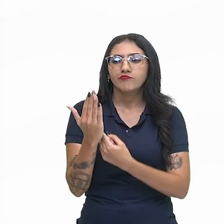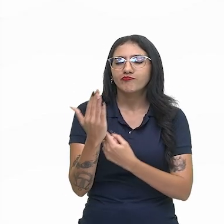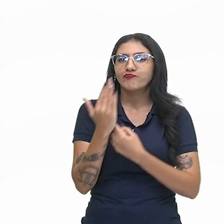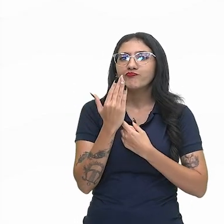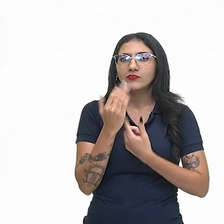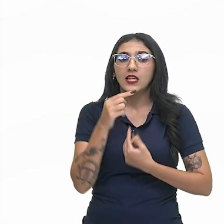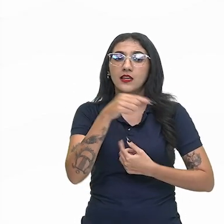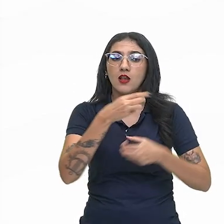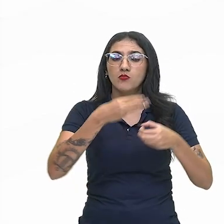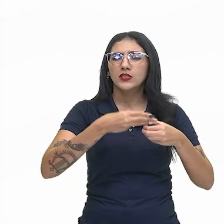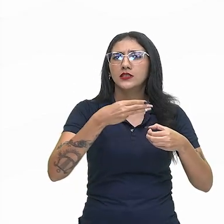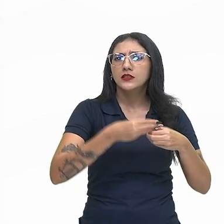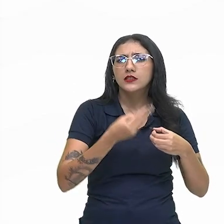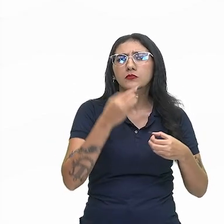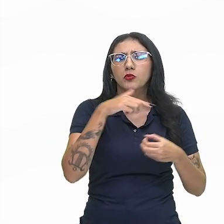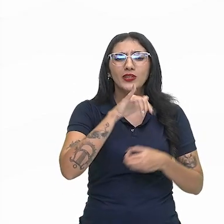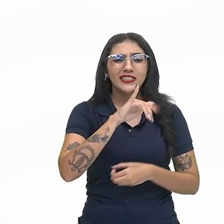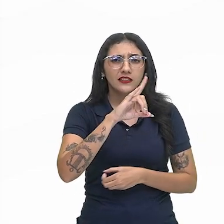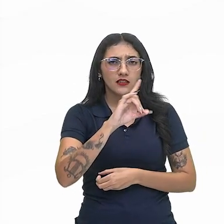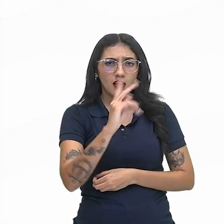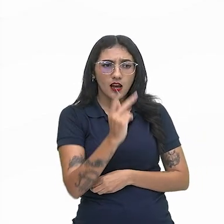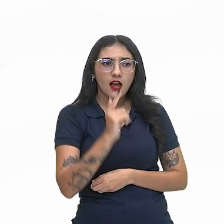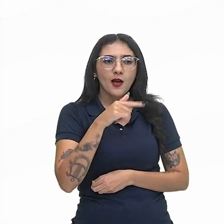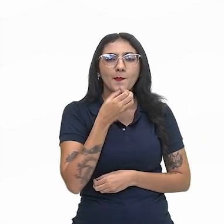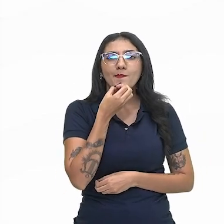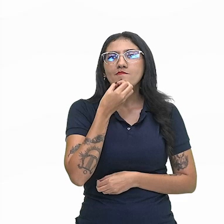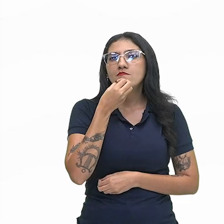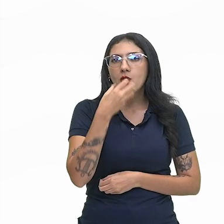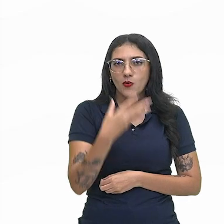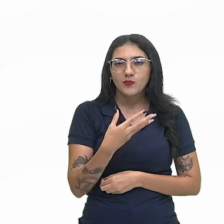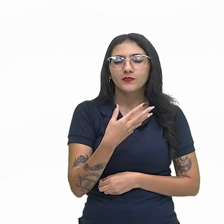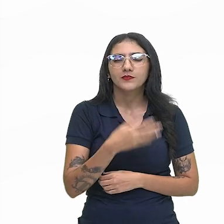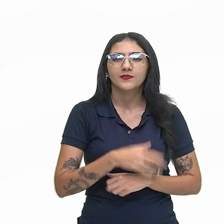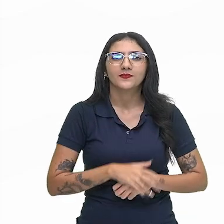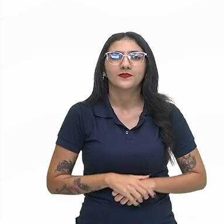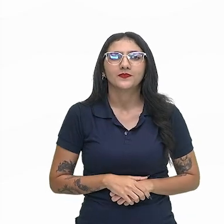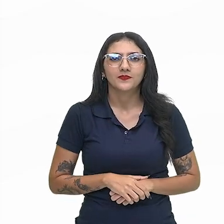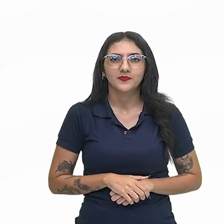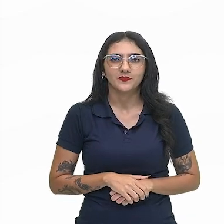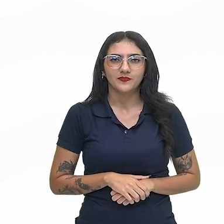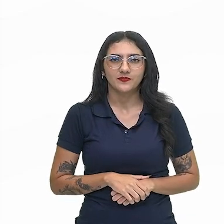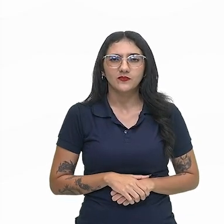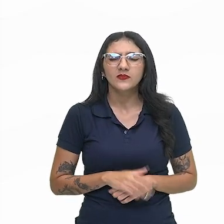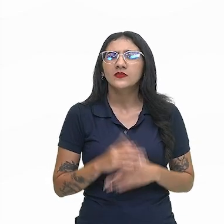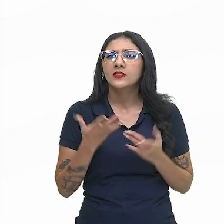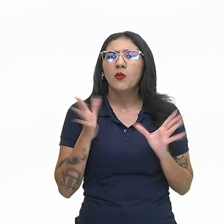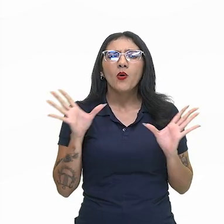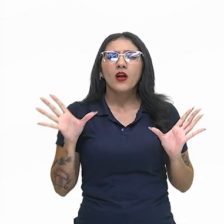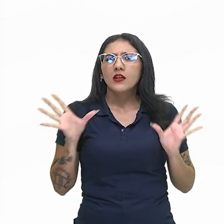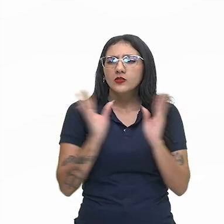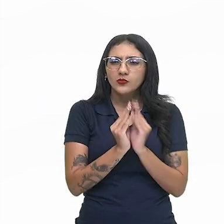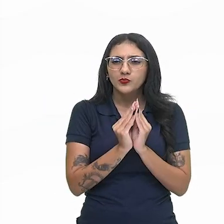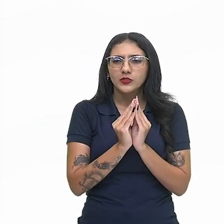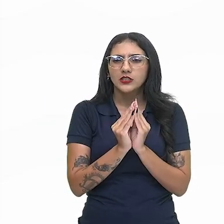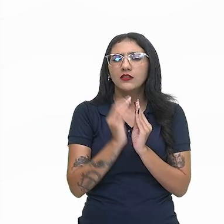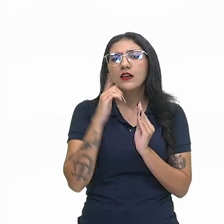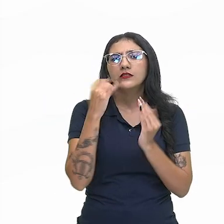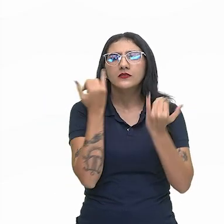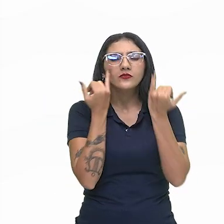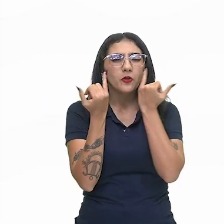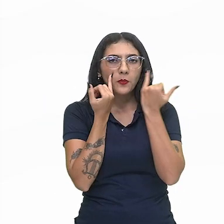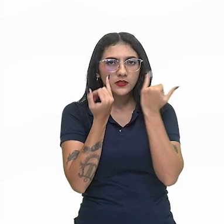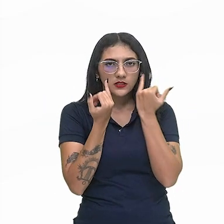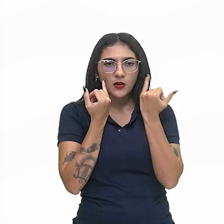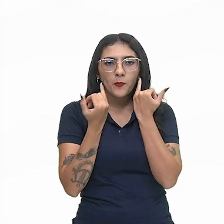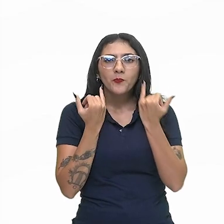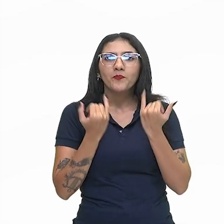daquele município está ok. Então, só para resumir essa primeira parte, dados